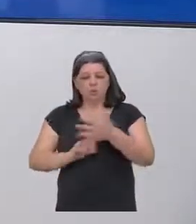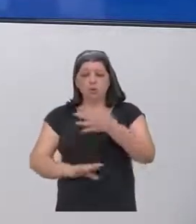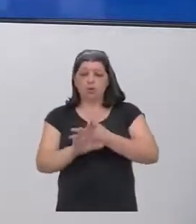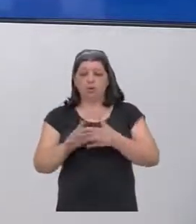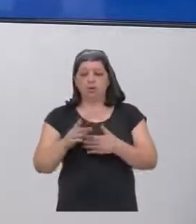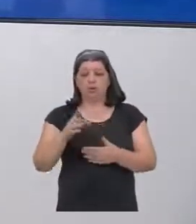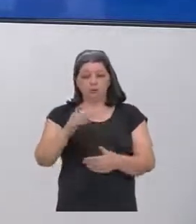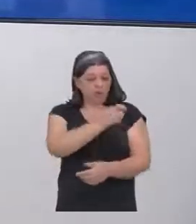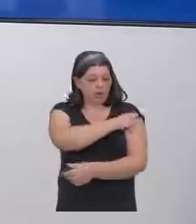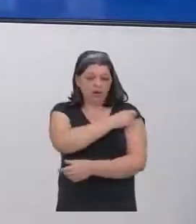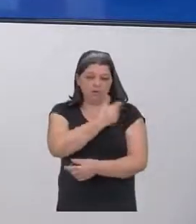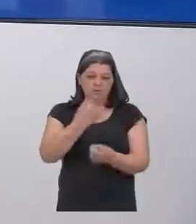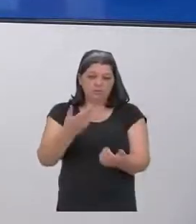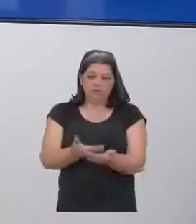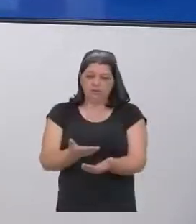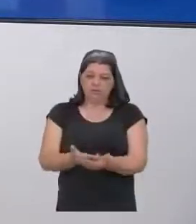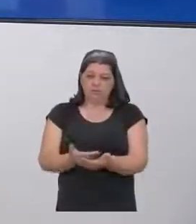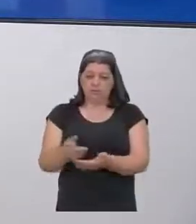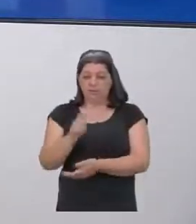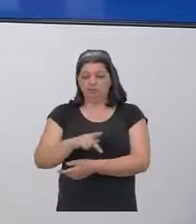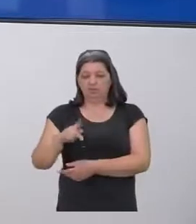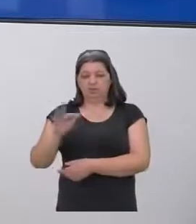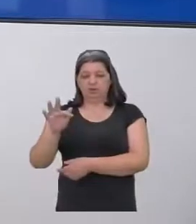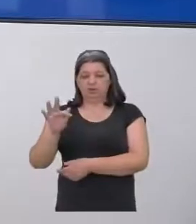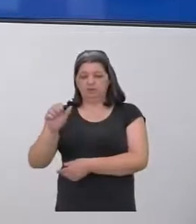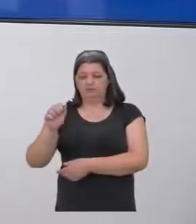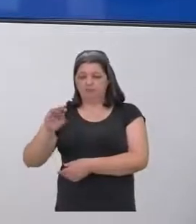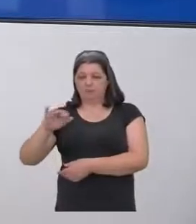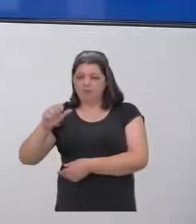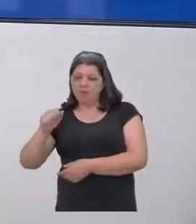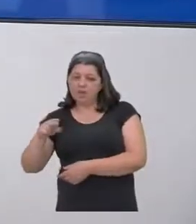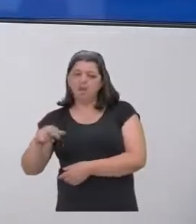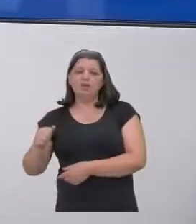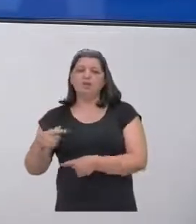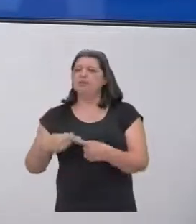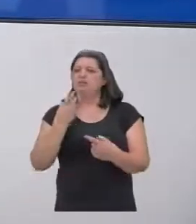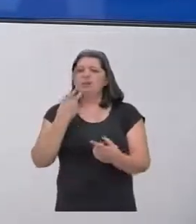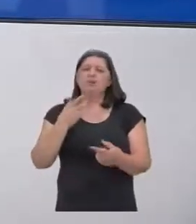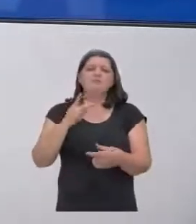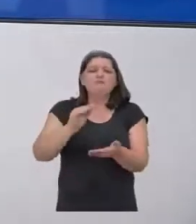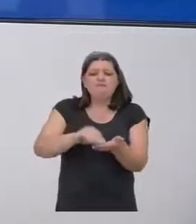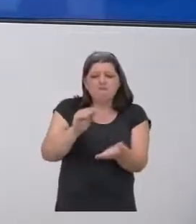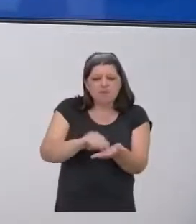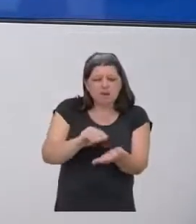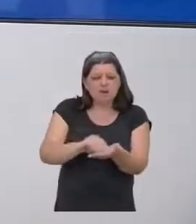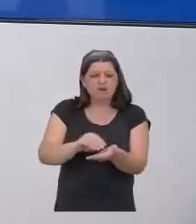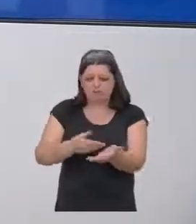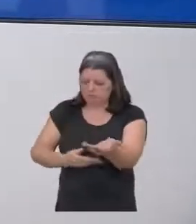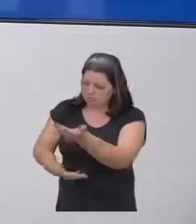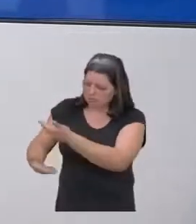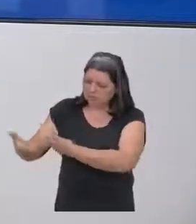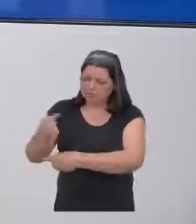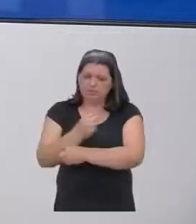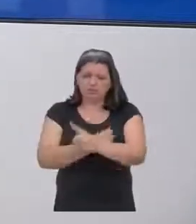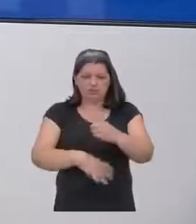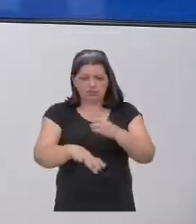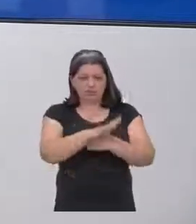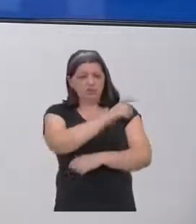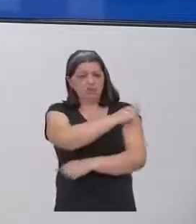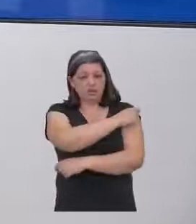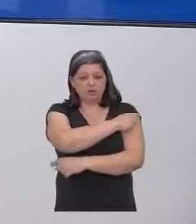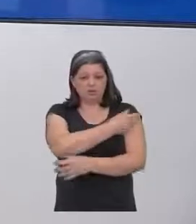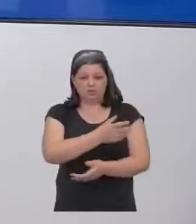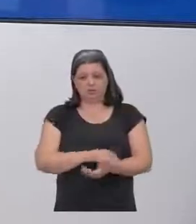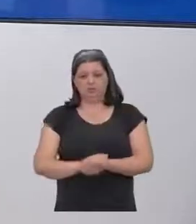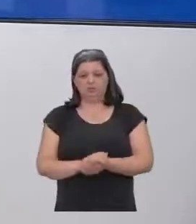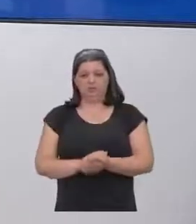Aí a professora Fabiana fala, não, pois fará falta comunicação, né, e a sociabilização dos alunos. O